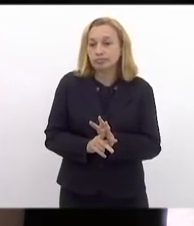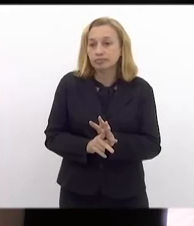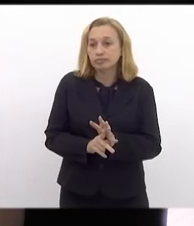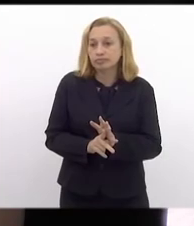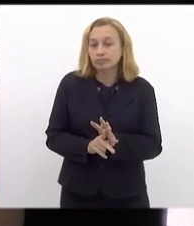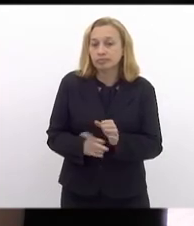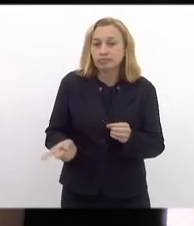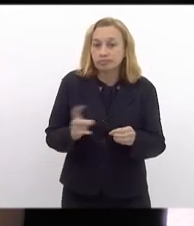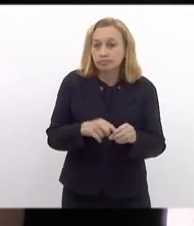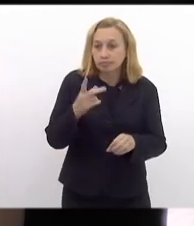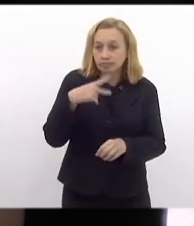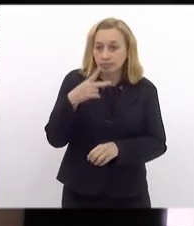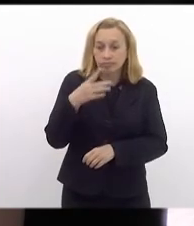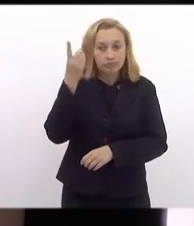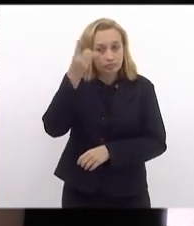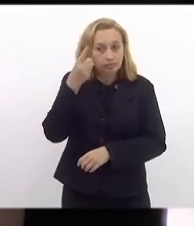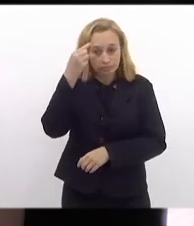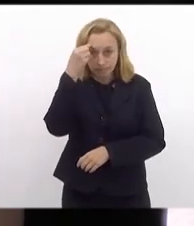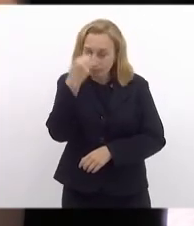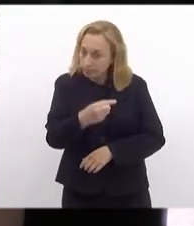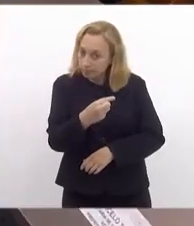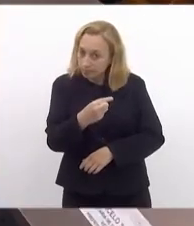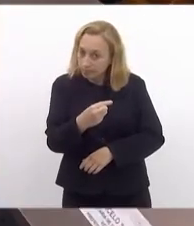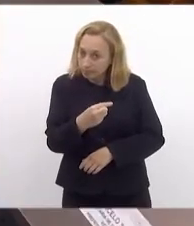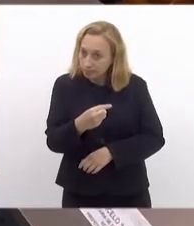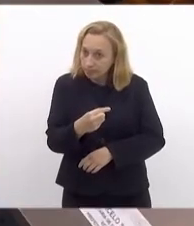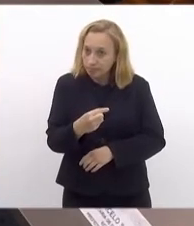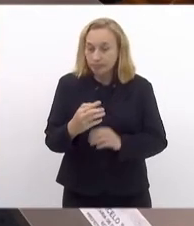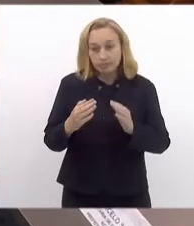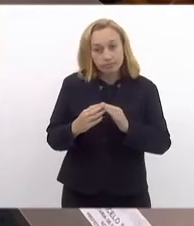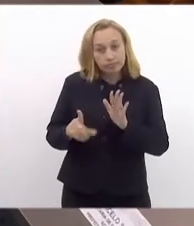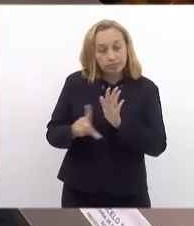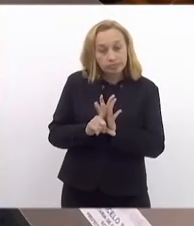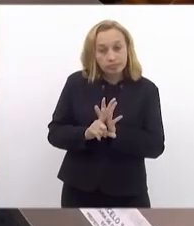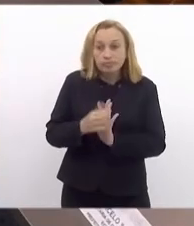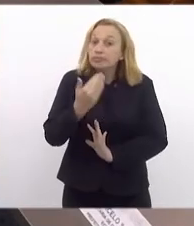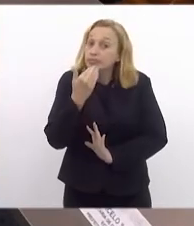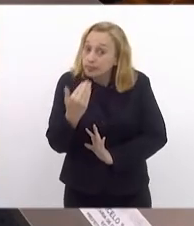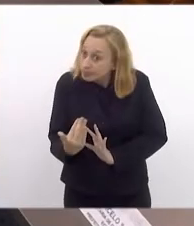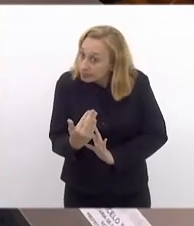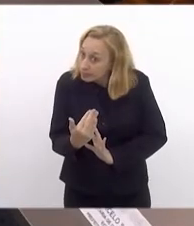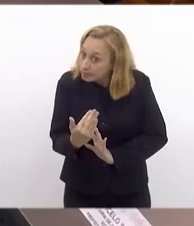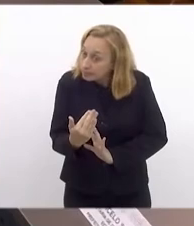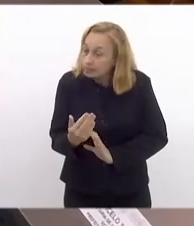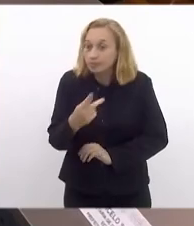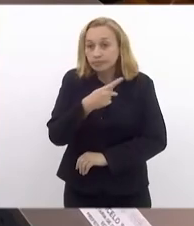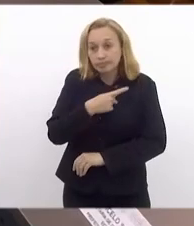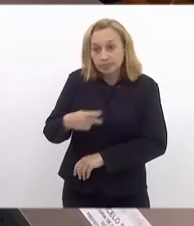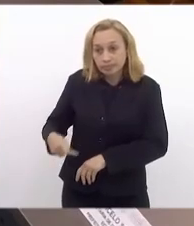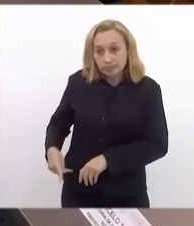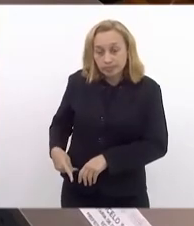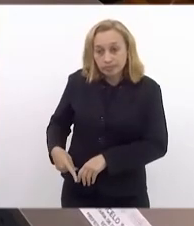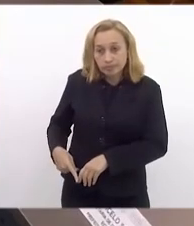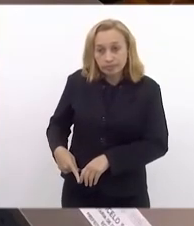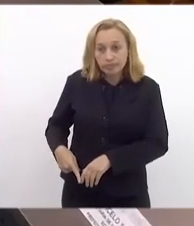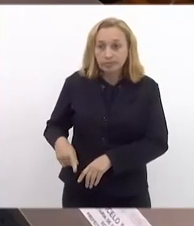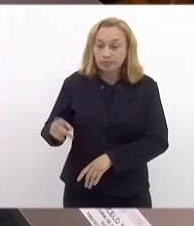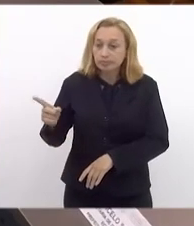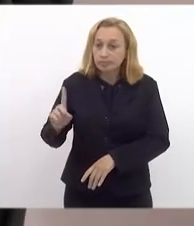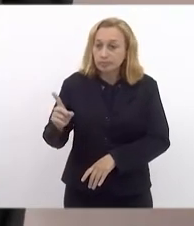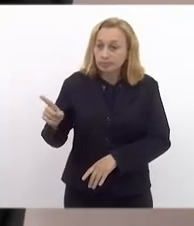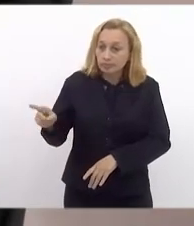Deputado não manda no Parlamento a gente solicito solicitar o pau ao presidente que não traga em